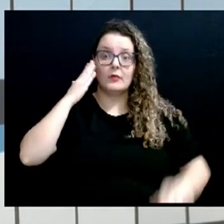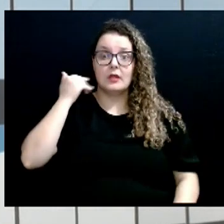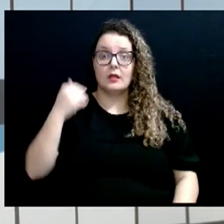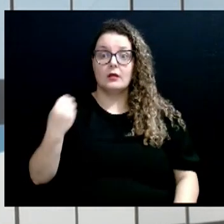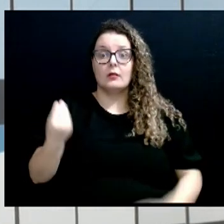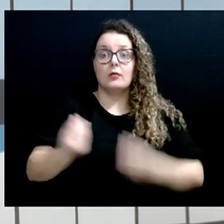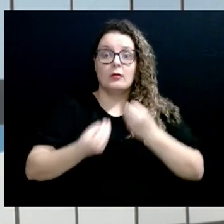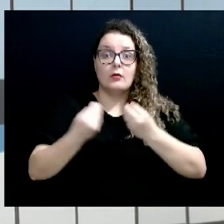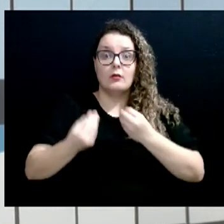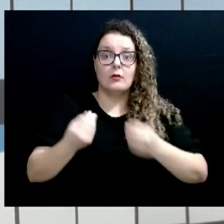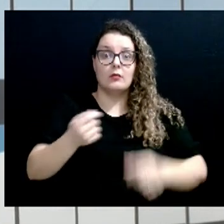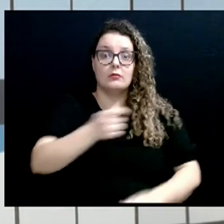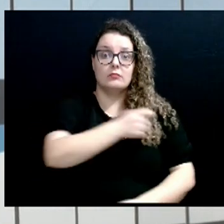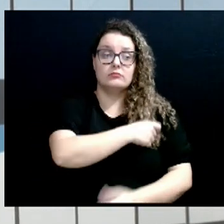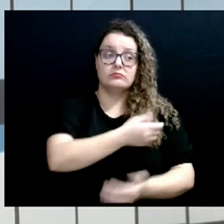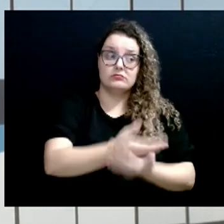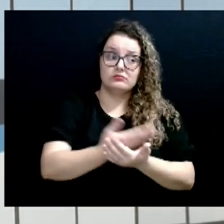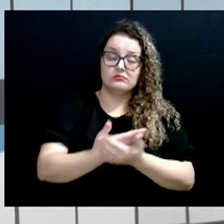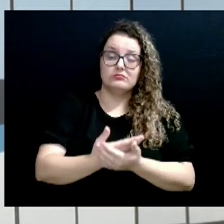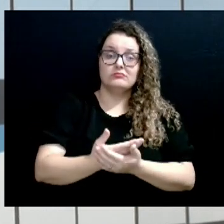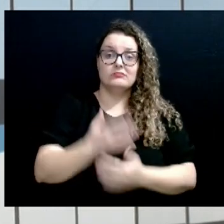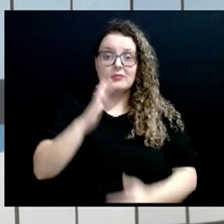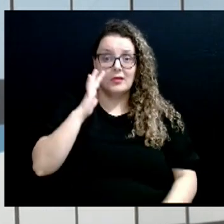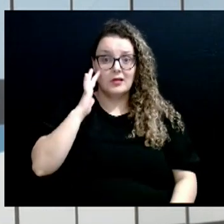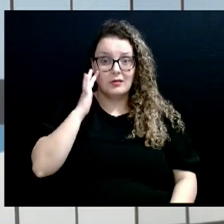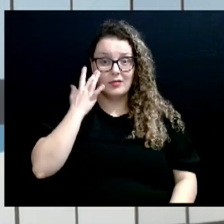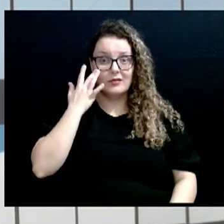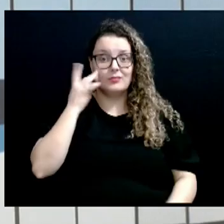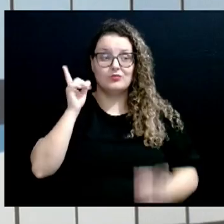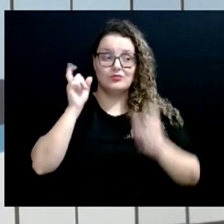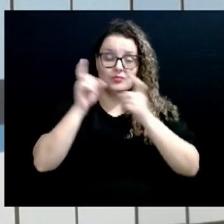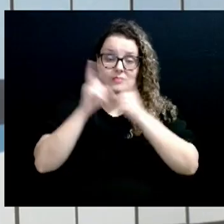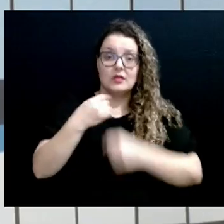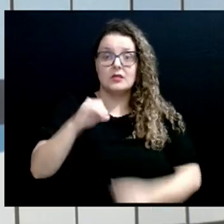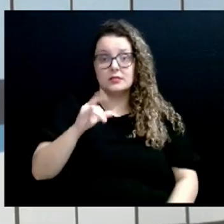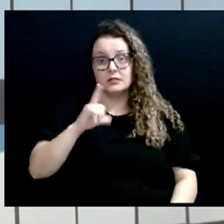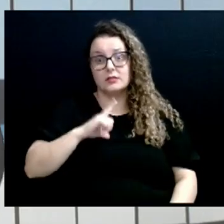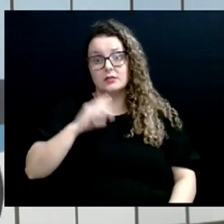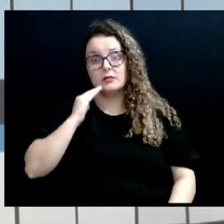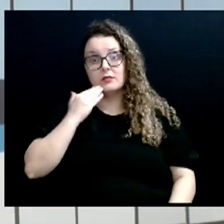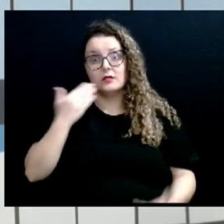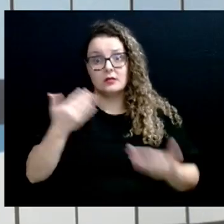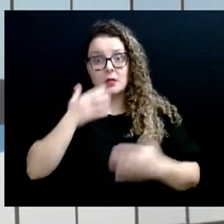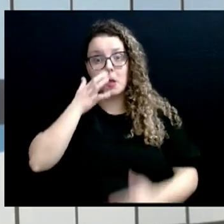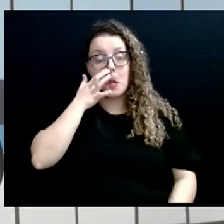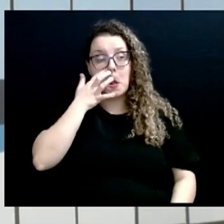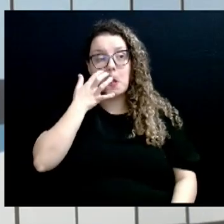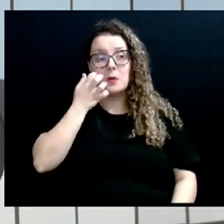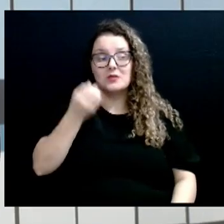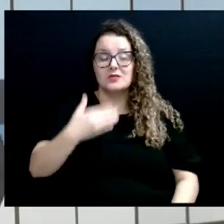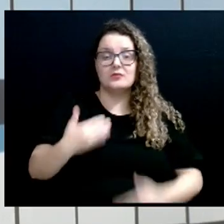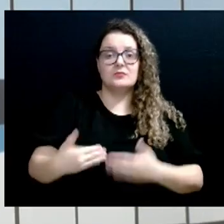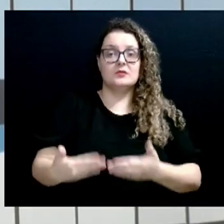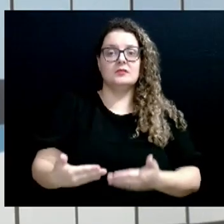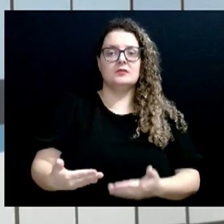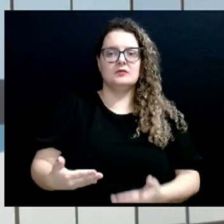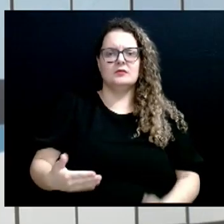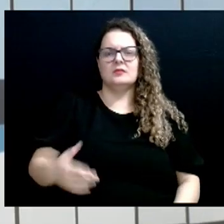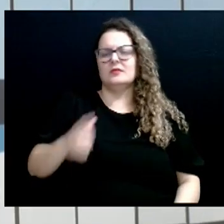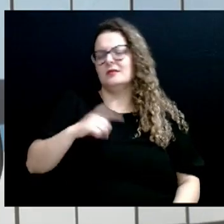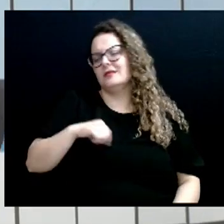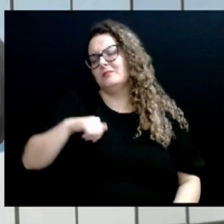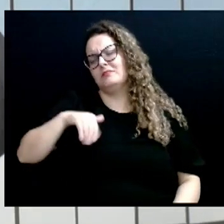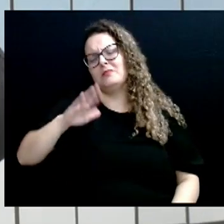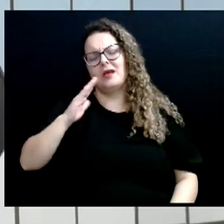aulas. Eu acho que vai ser bem mais difícil. Se já existem falhas agora, com esse novo processo, você vai ter muito mais falhas e muito